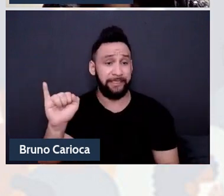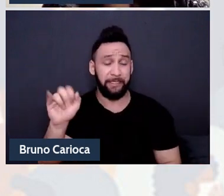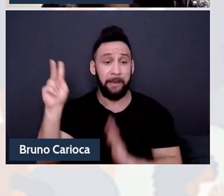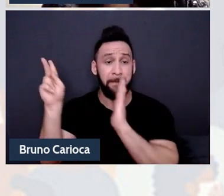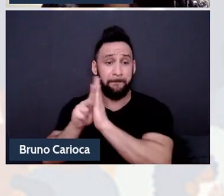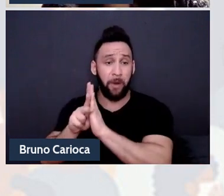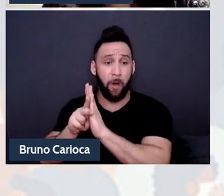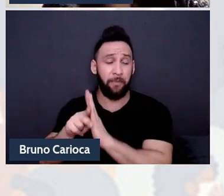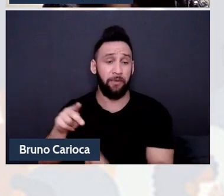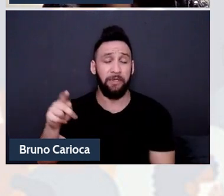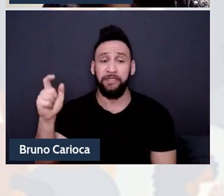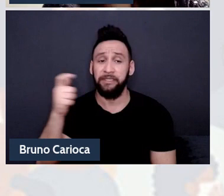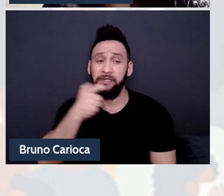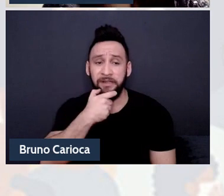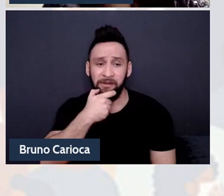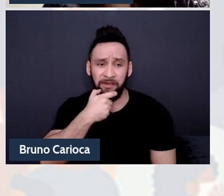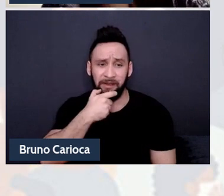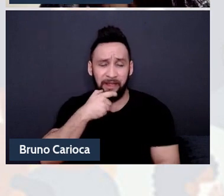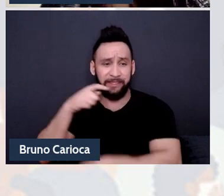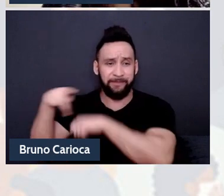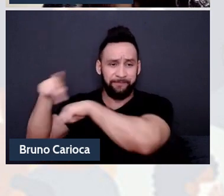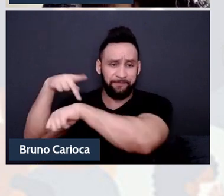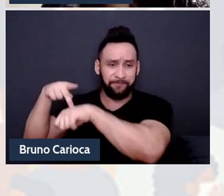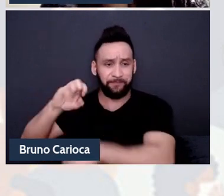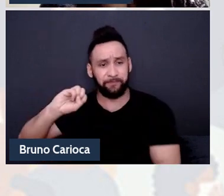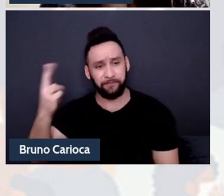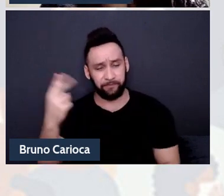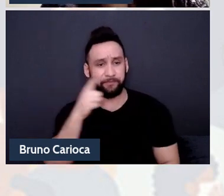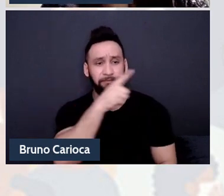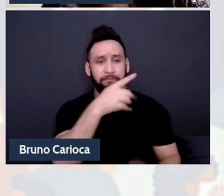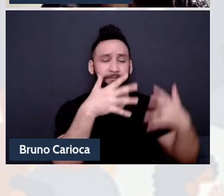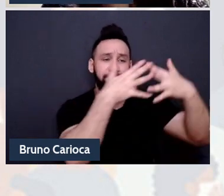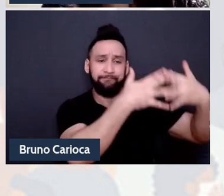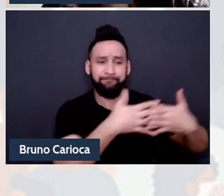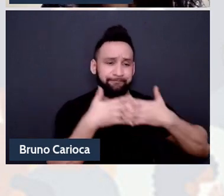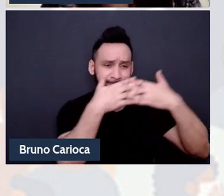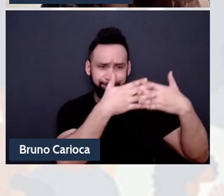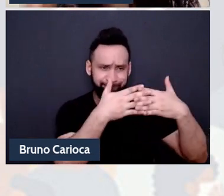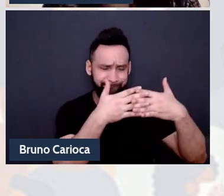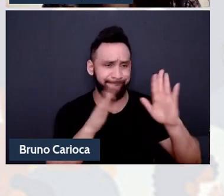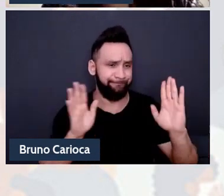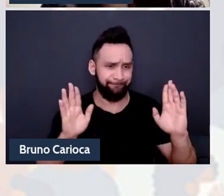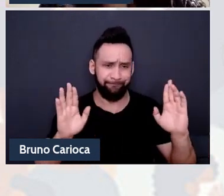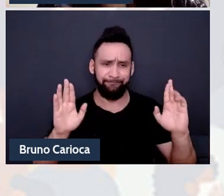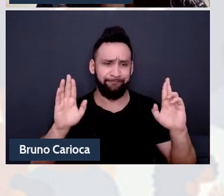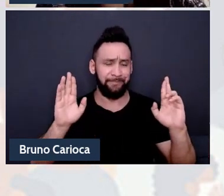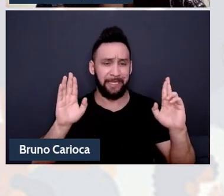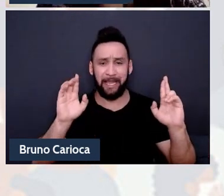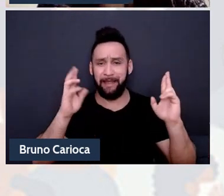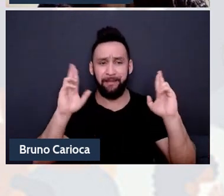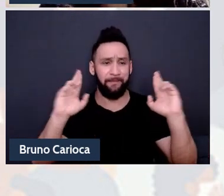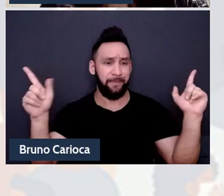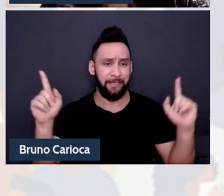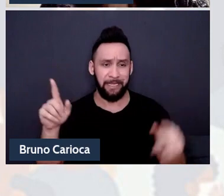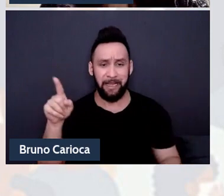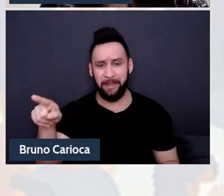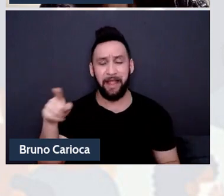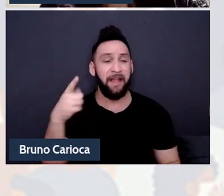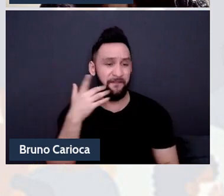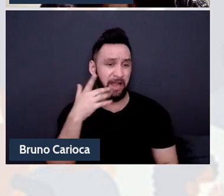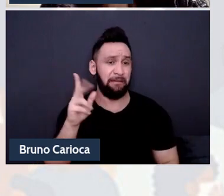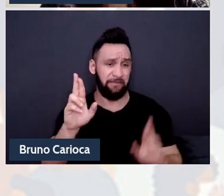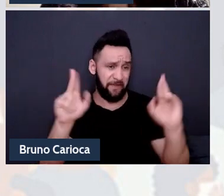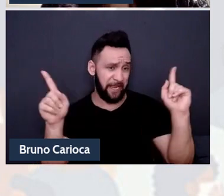essa ideia, né, de inglês estadunidense ou britânico, assim como de português brasileiro, né? Porque somos plurilingües, né?